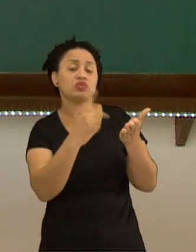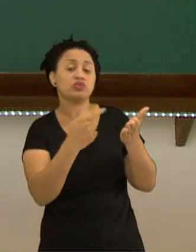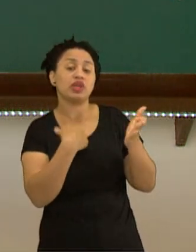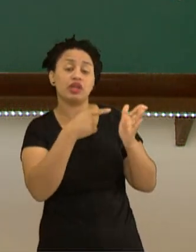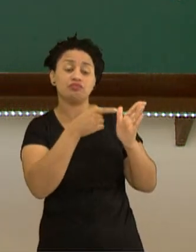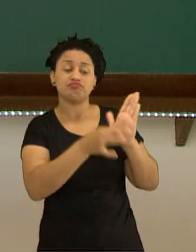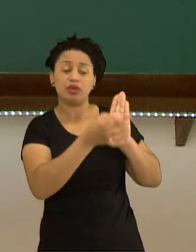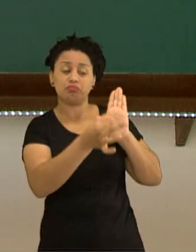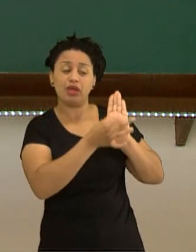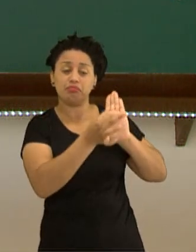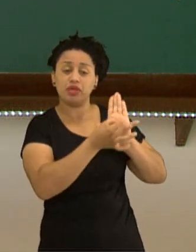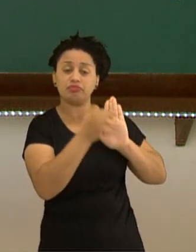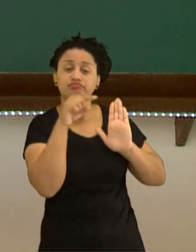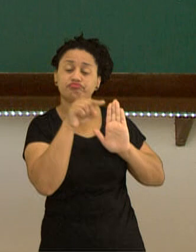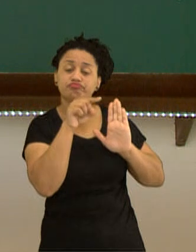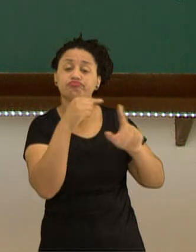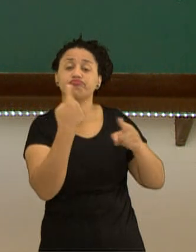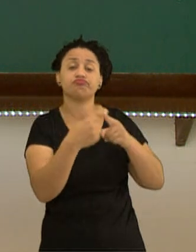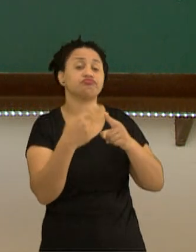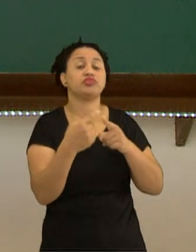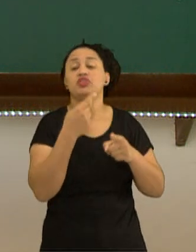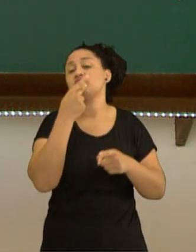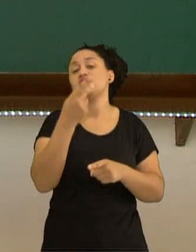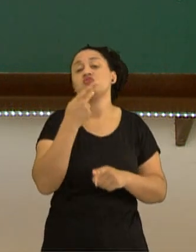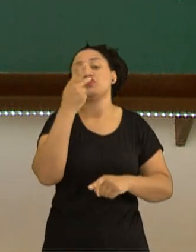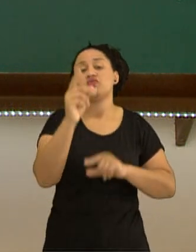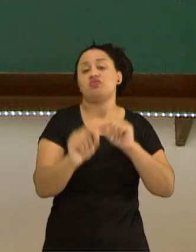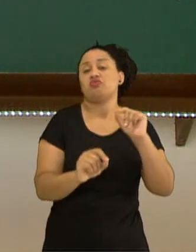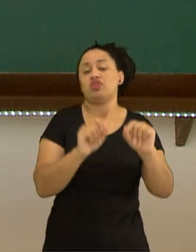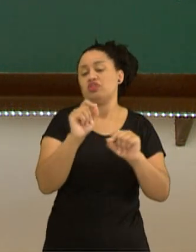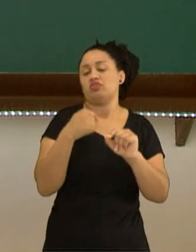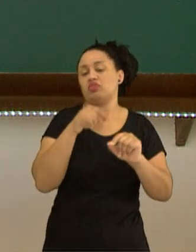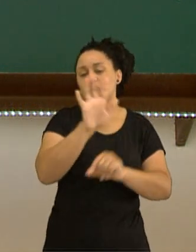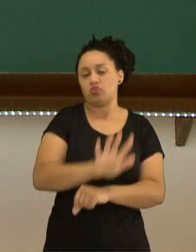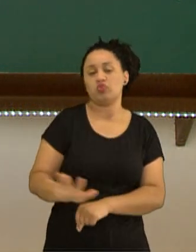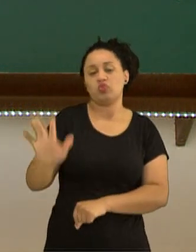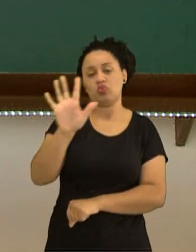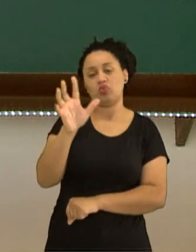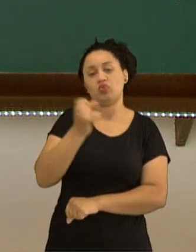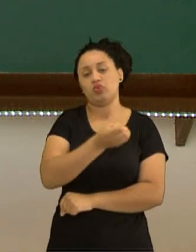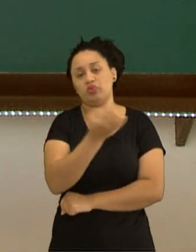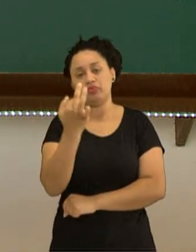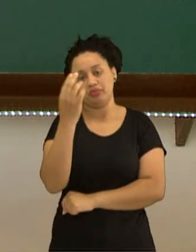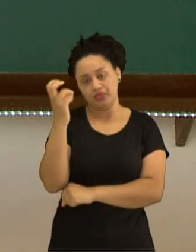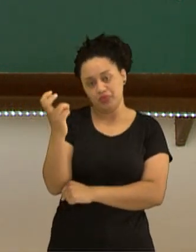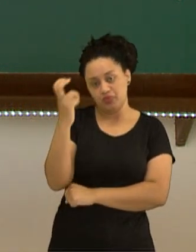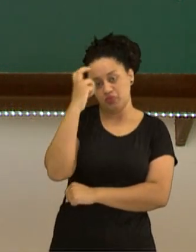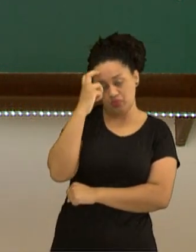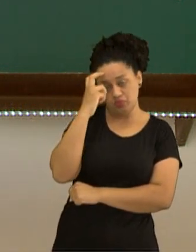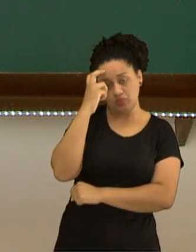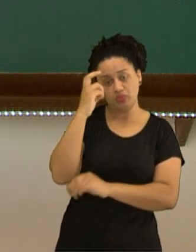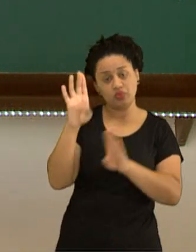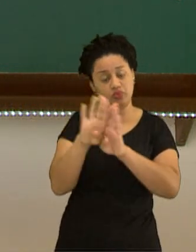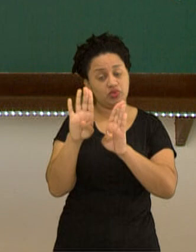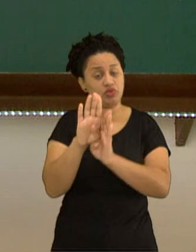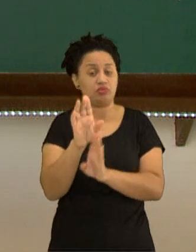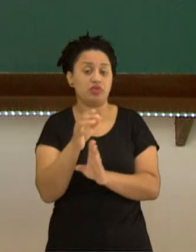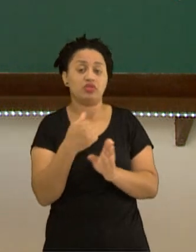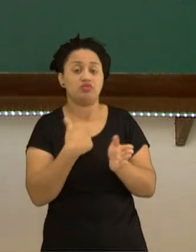duramente criticado por não abordar em totalidade algumas culturas e as mulheres